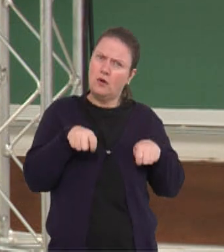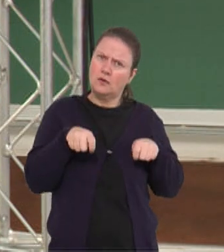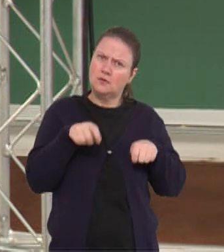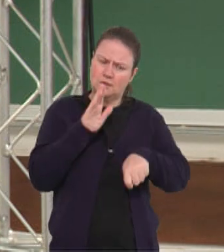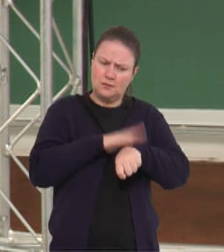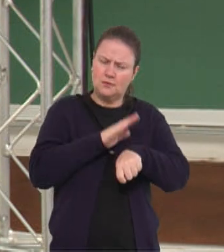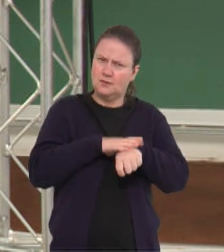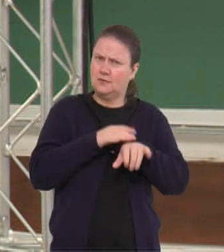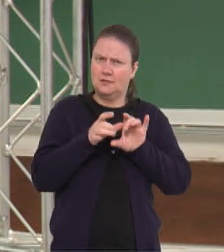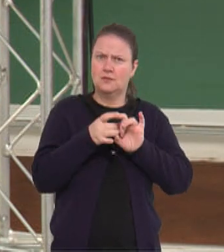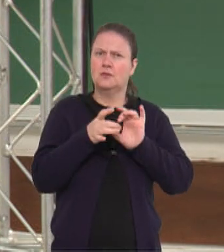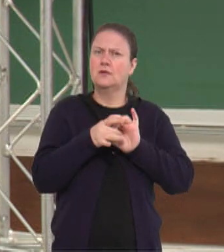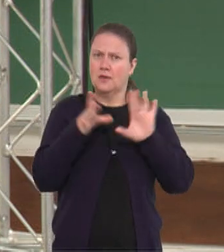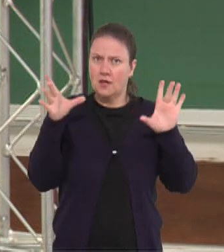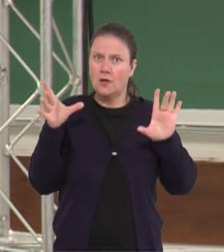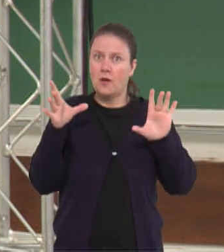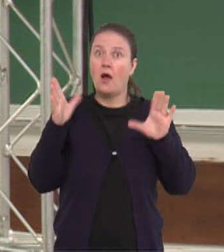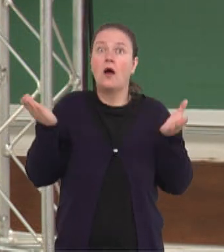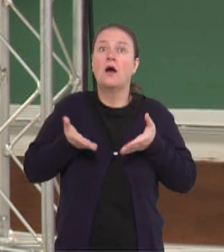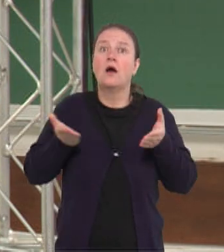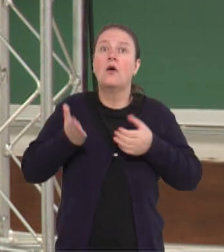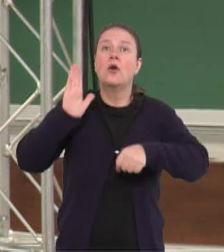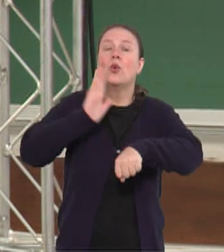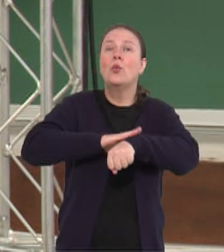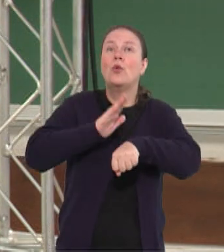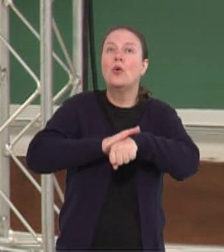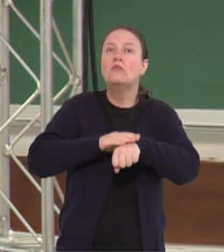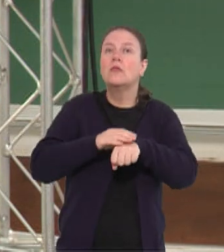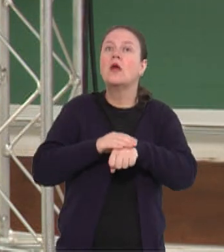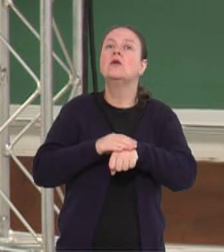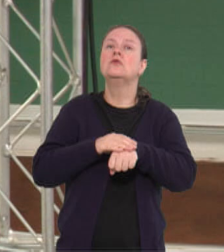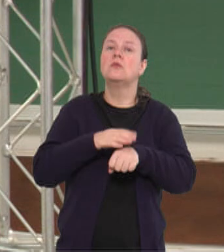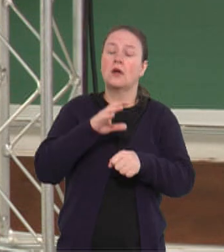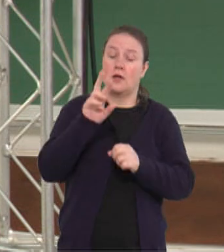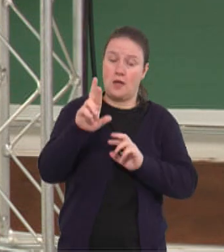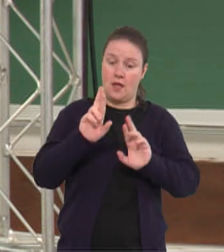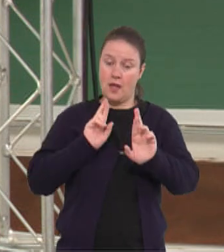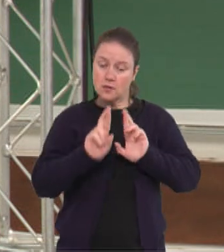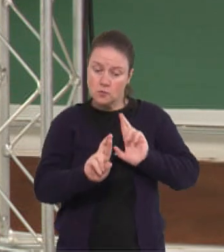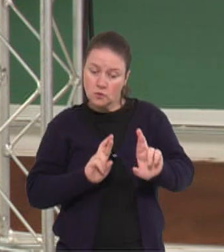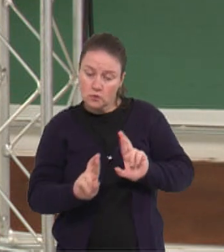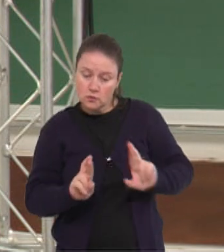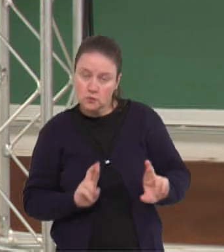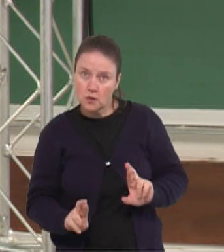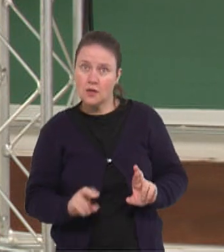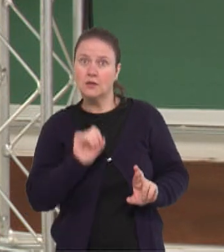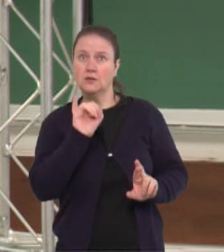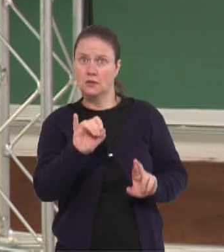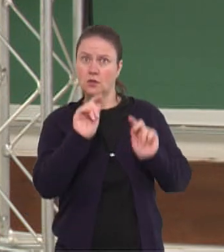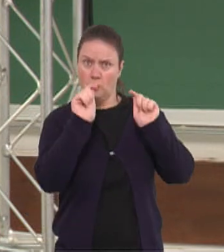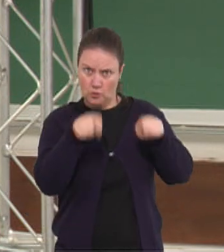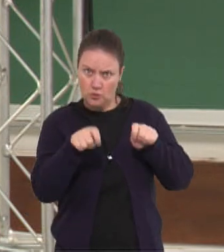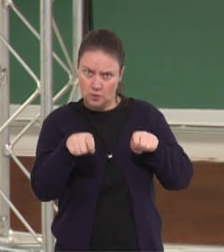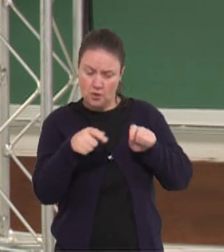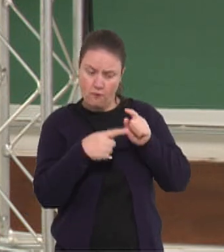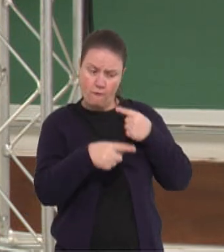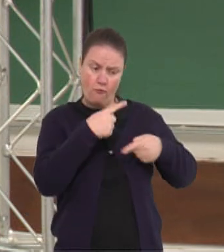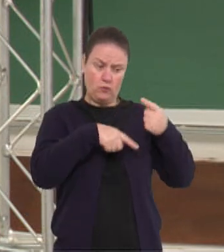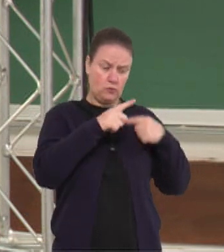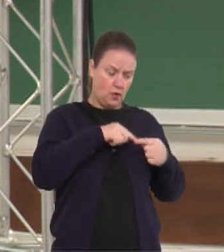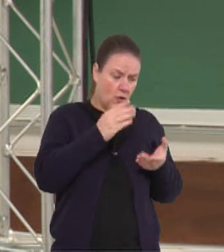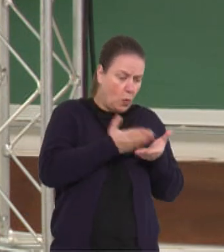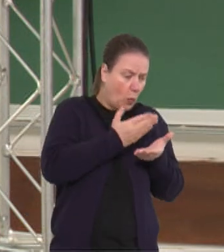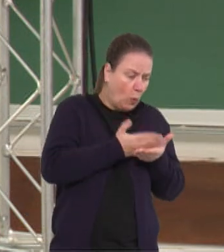minutinhos para você responder esse quiz. Se você tiver um tempo ainda, dá uma olhada no seu caderno para relembrar as 10 classes de palavras,